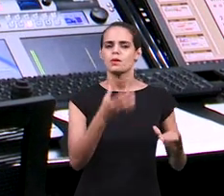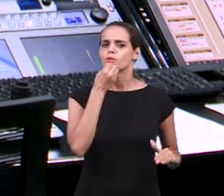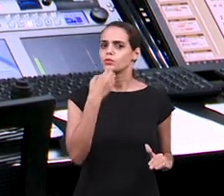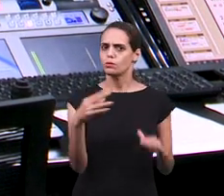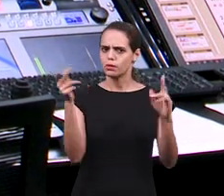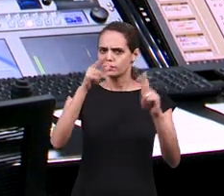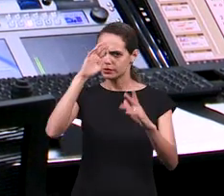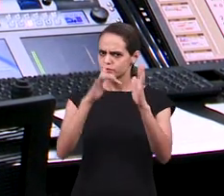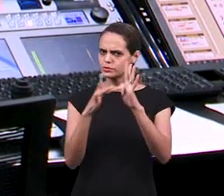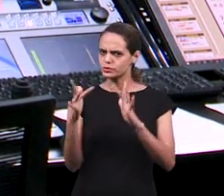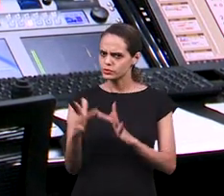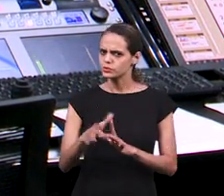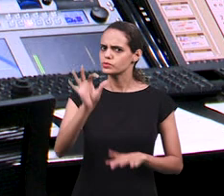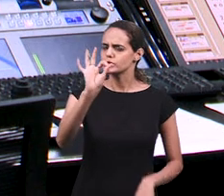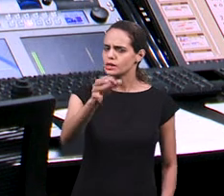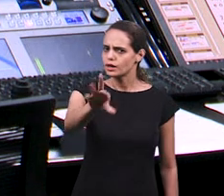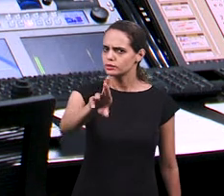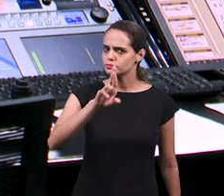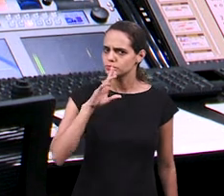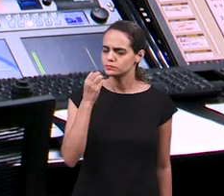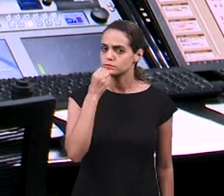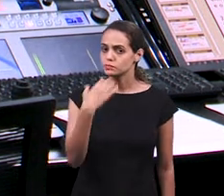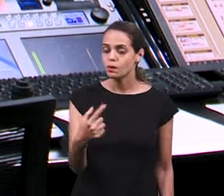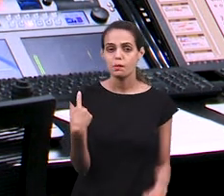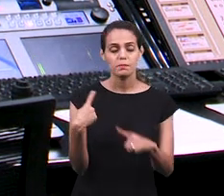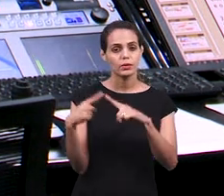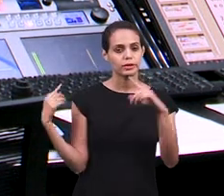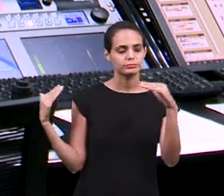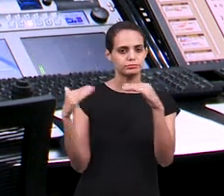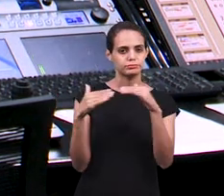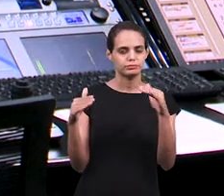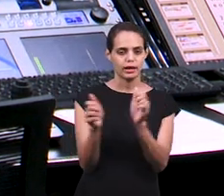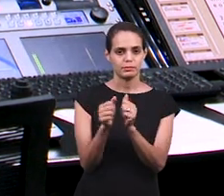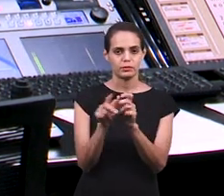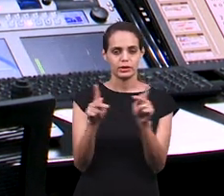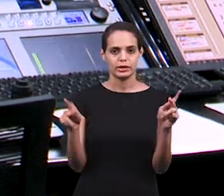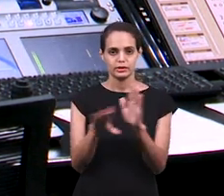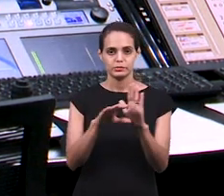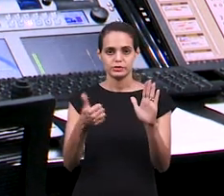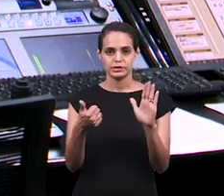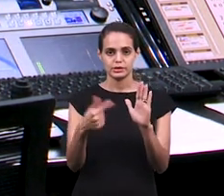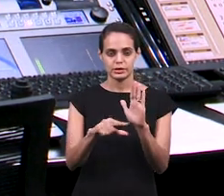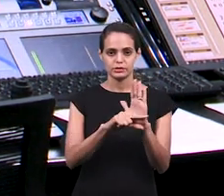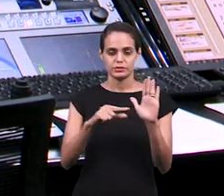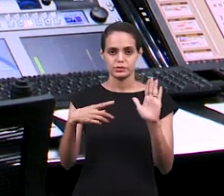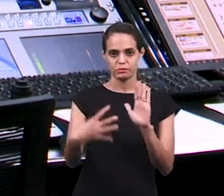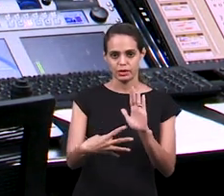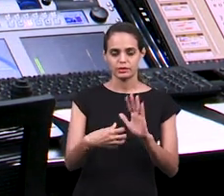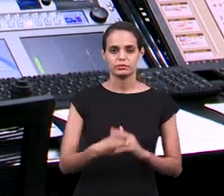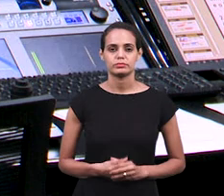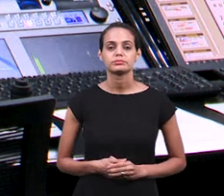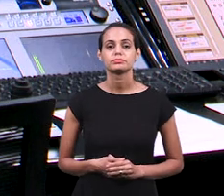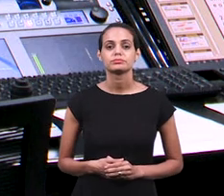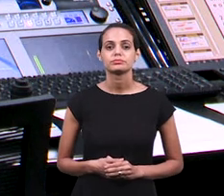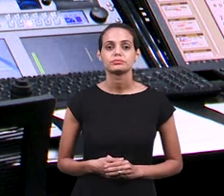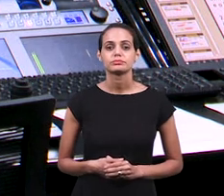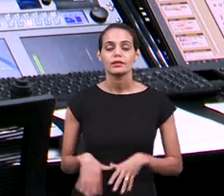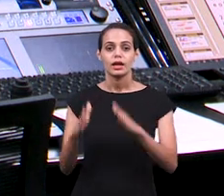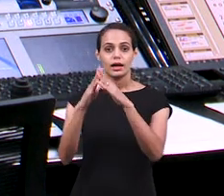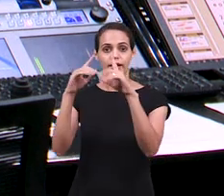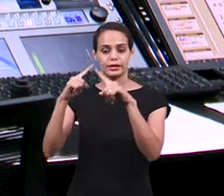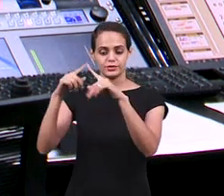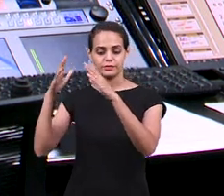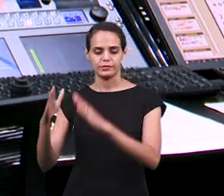aí a sua resposta, porque ela vai exatamente de acordo com Apocalipse 17, verso 4, as vestes da